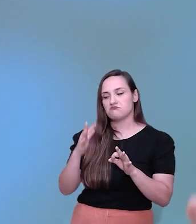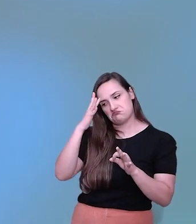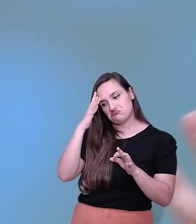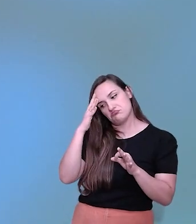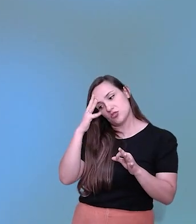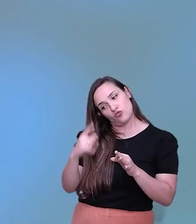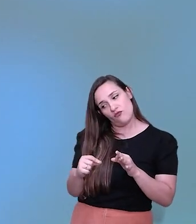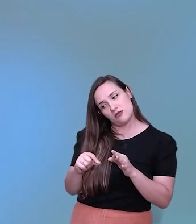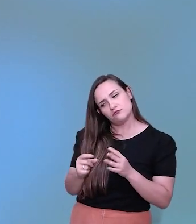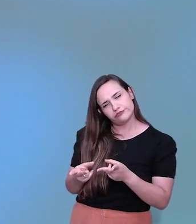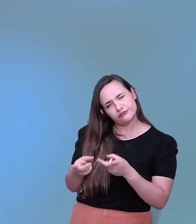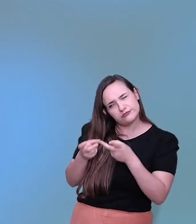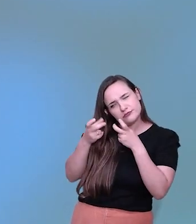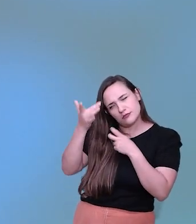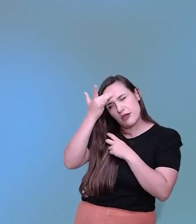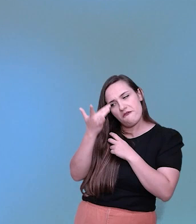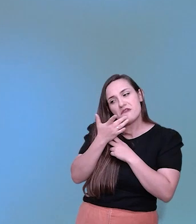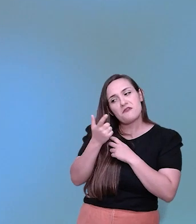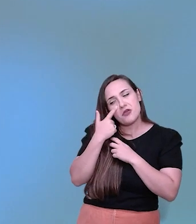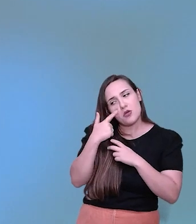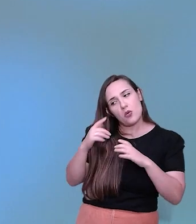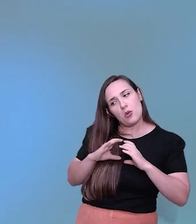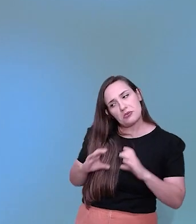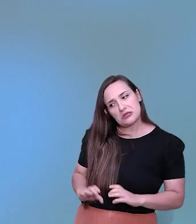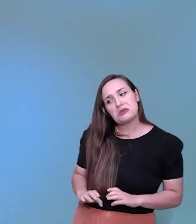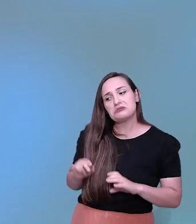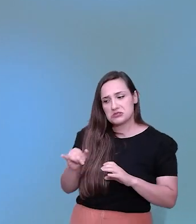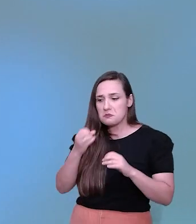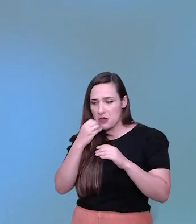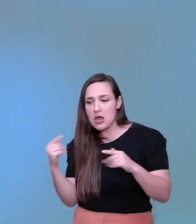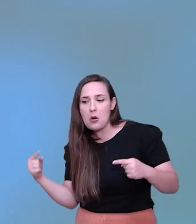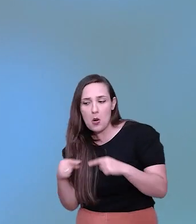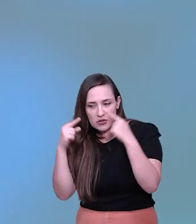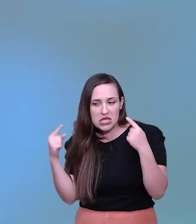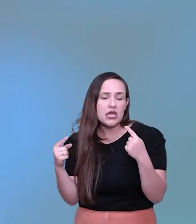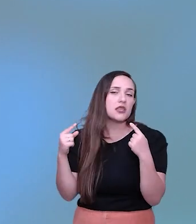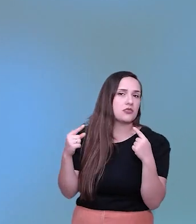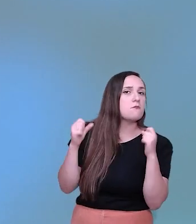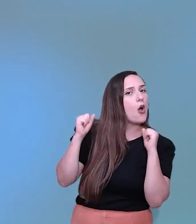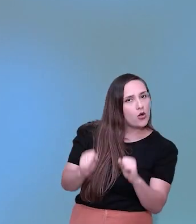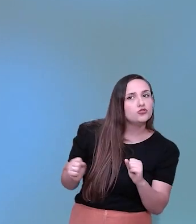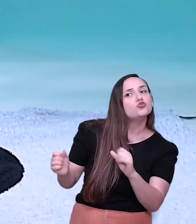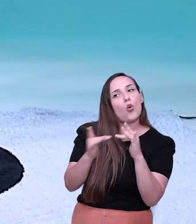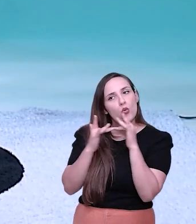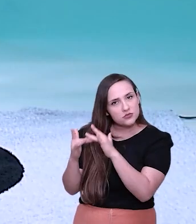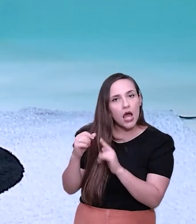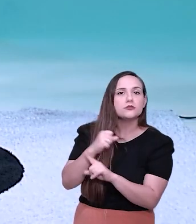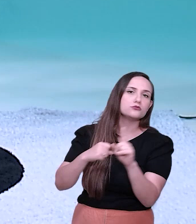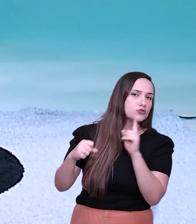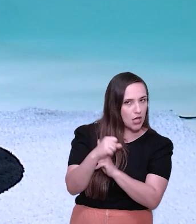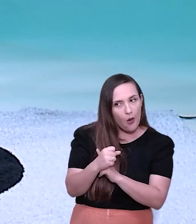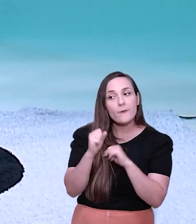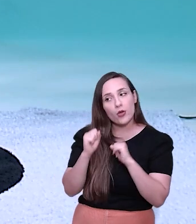dele. Isso é um critério mais subjetivo. O juiz vai atestar justamente isso que a gente está falando, se ele tem essa condição